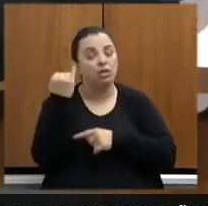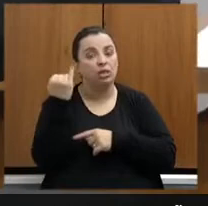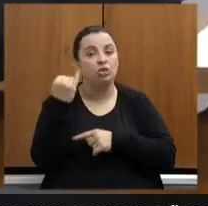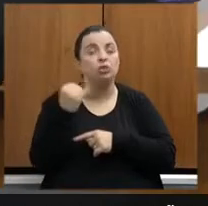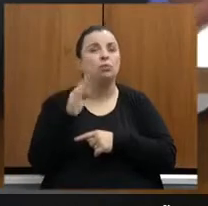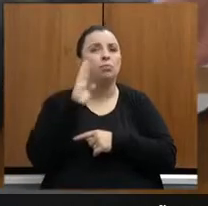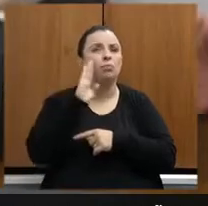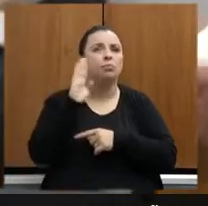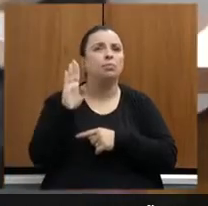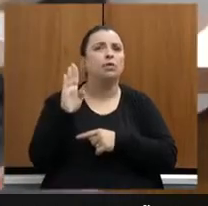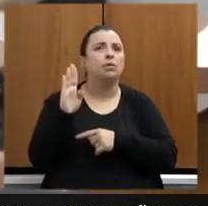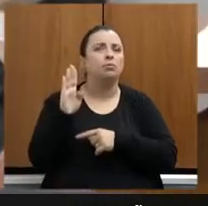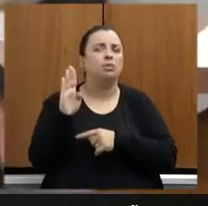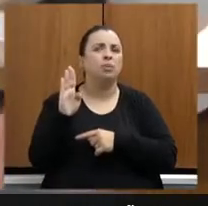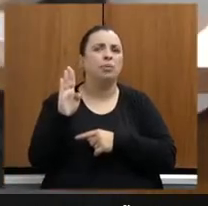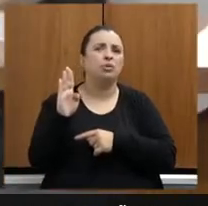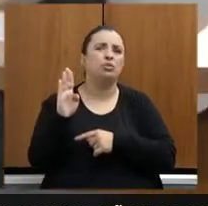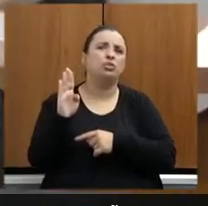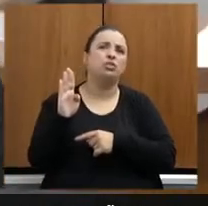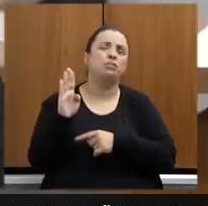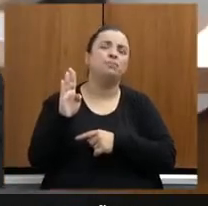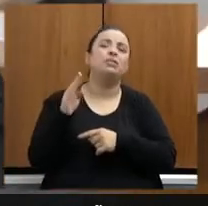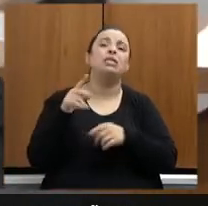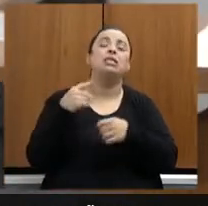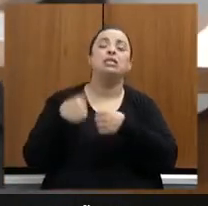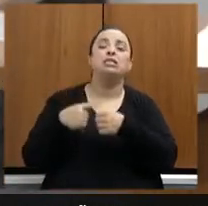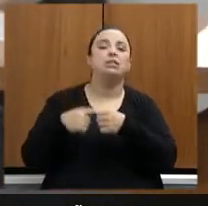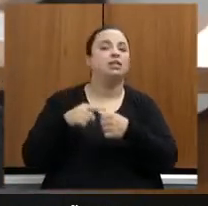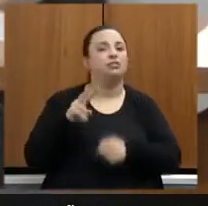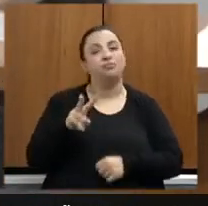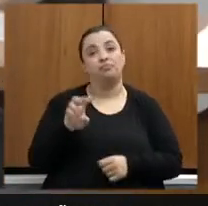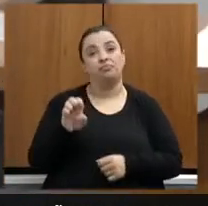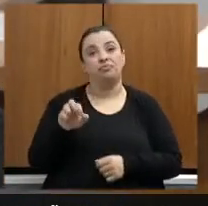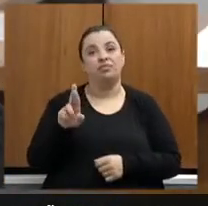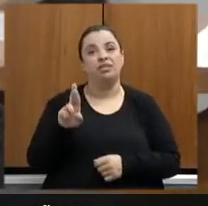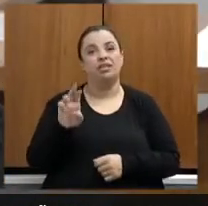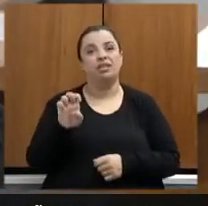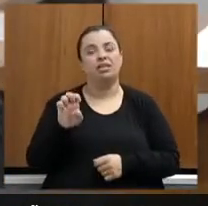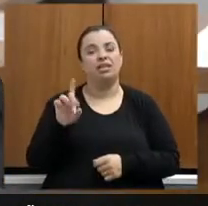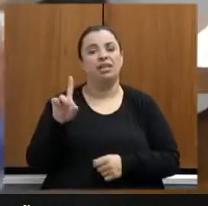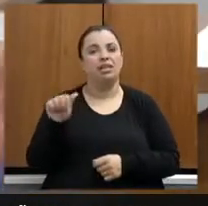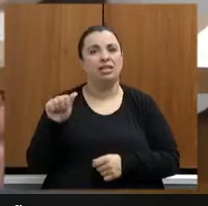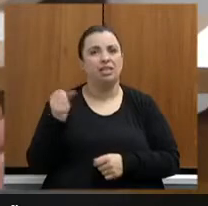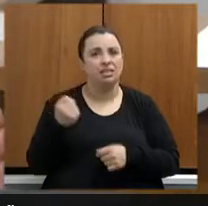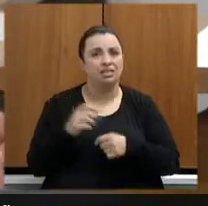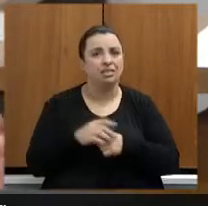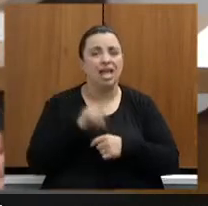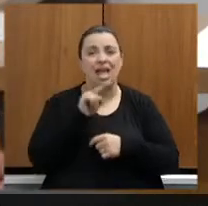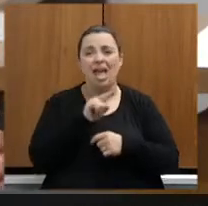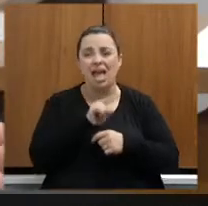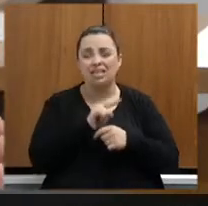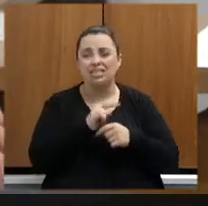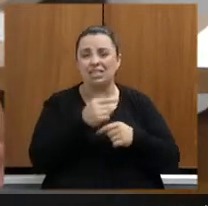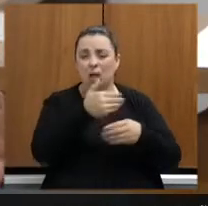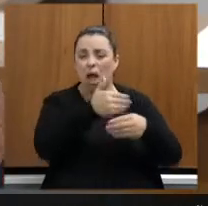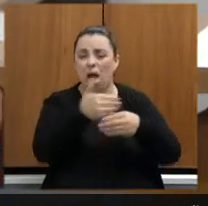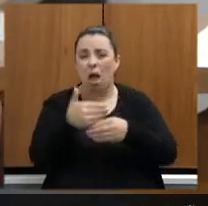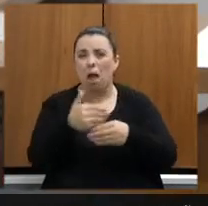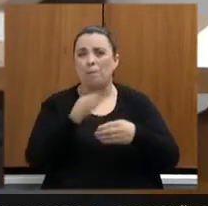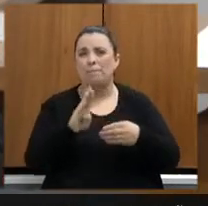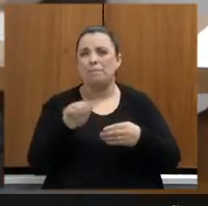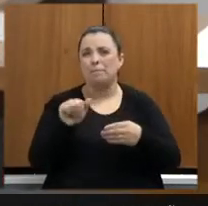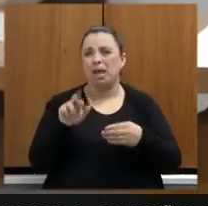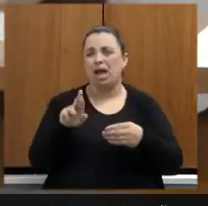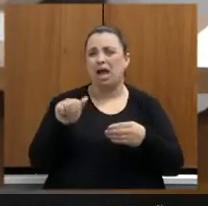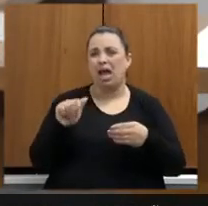nosso Noroeste - é e veredas que as peças bagageiros são